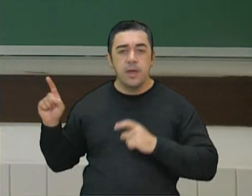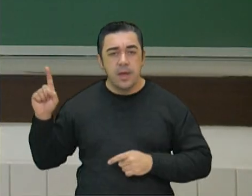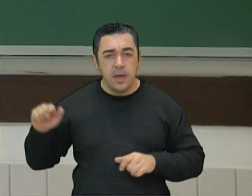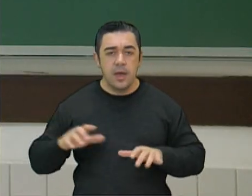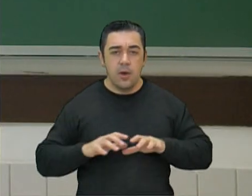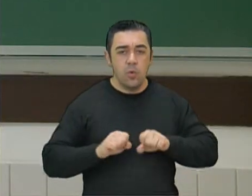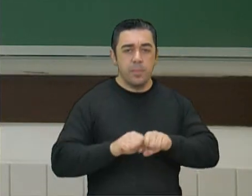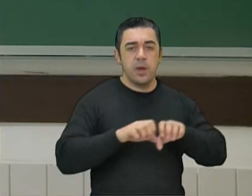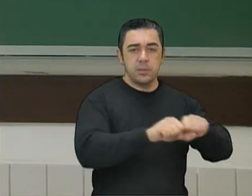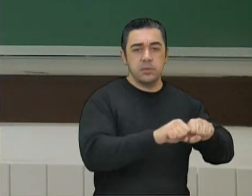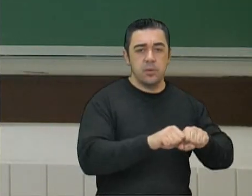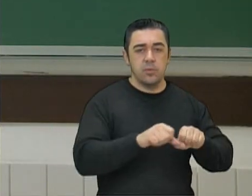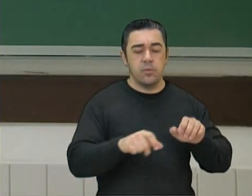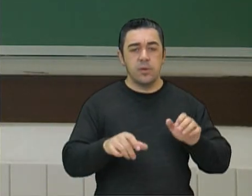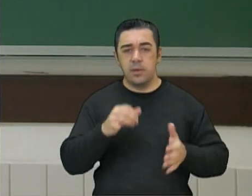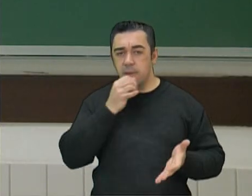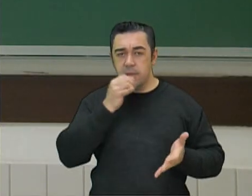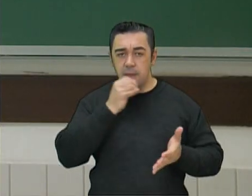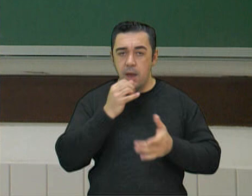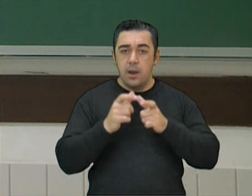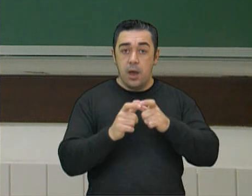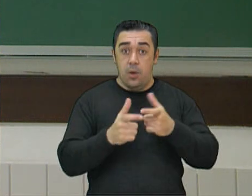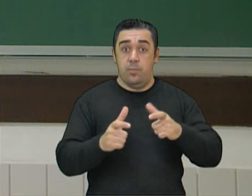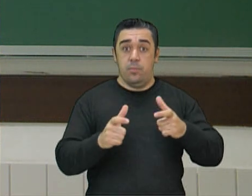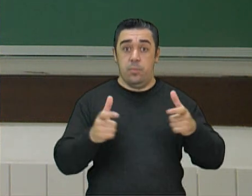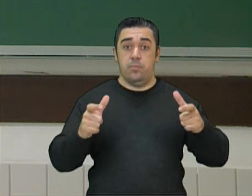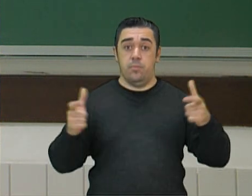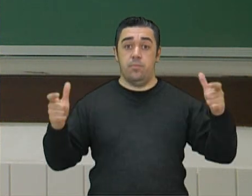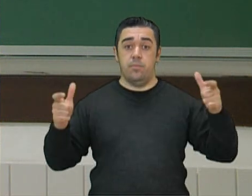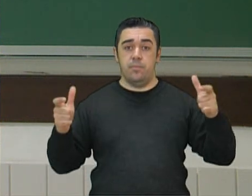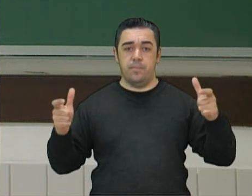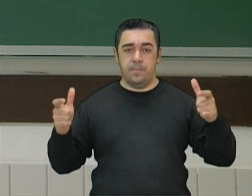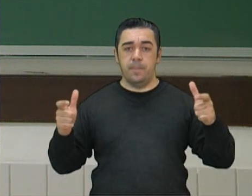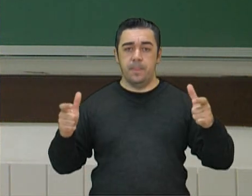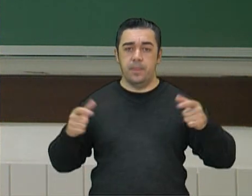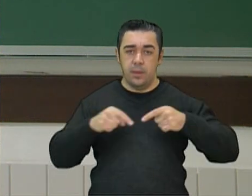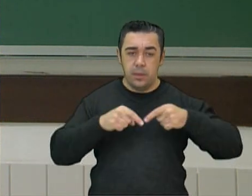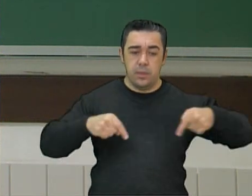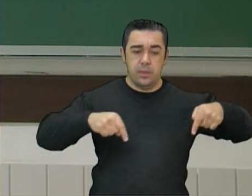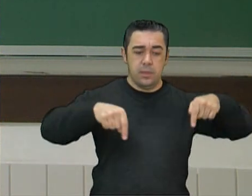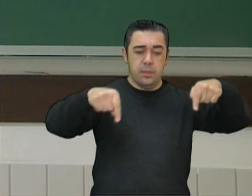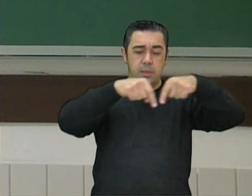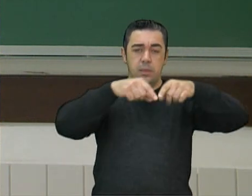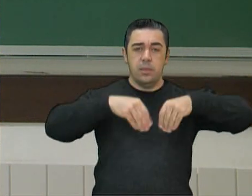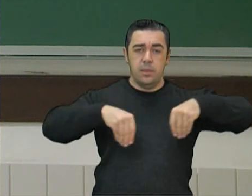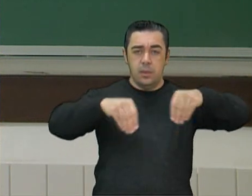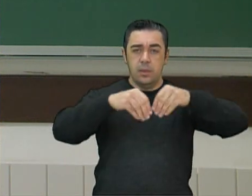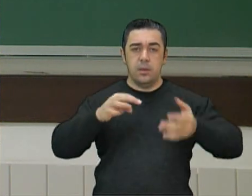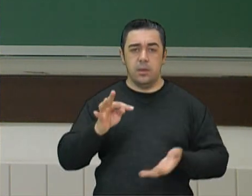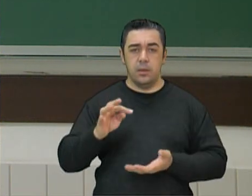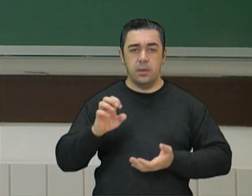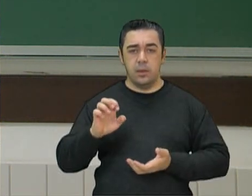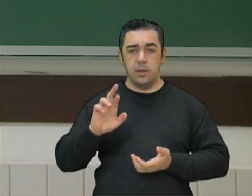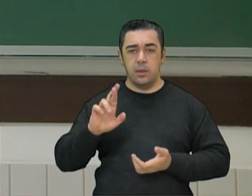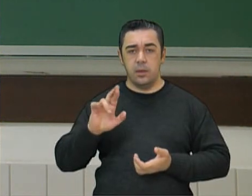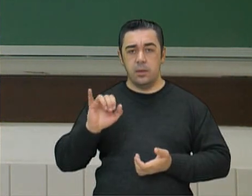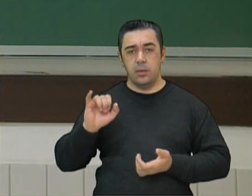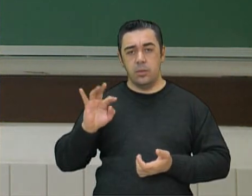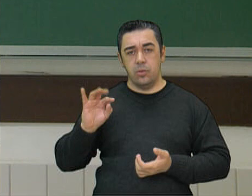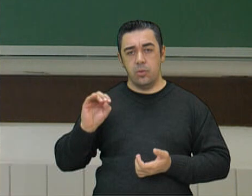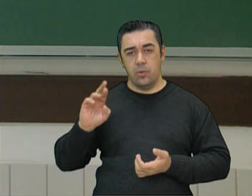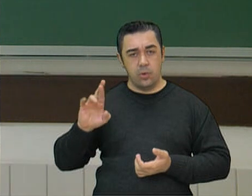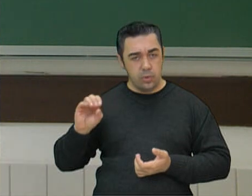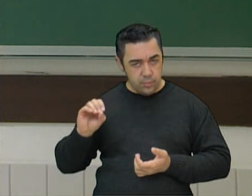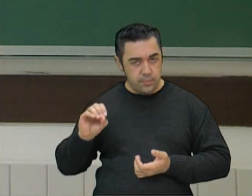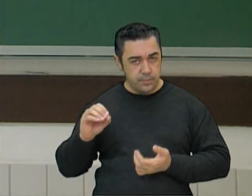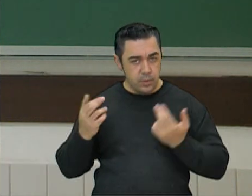da Itália. A Itália se expandindo territorialmente. A Itália aumentando o seu território, assim como o Japão.